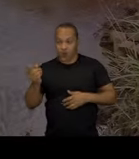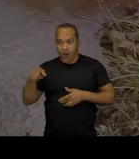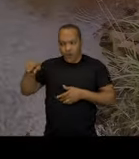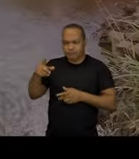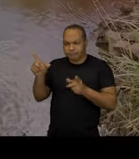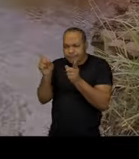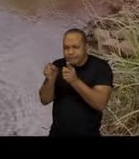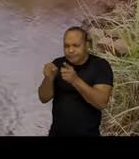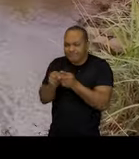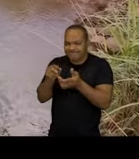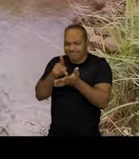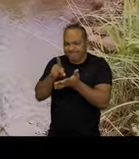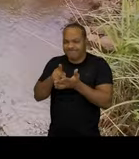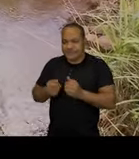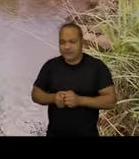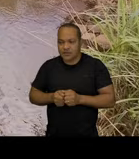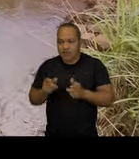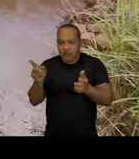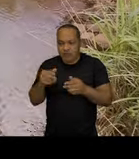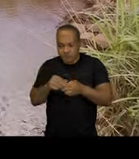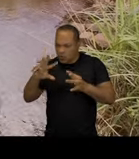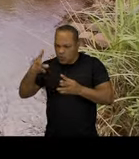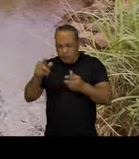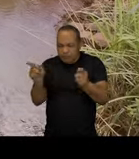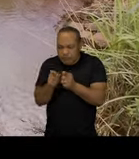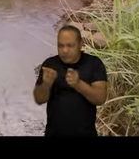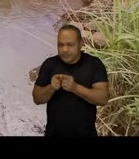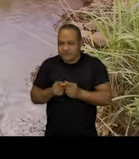Ela é curta, né? Ela é curta, a corda é curta.